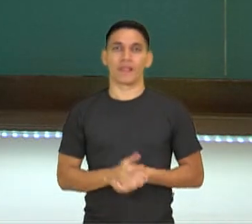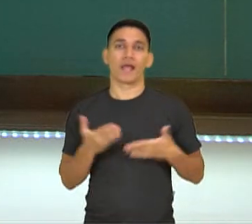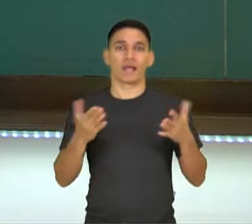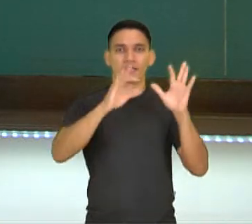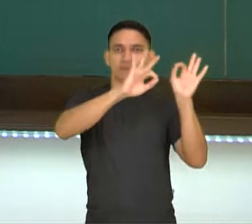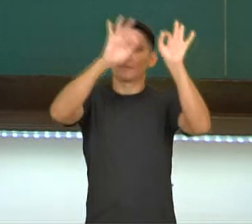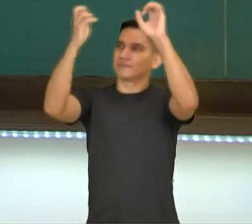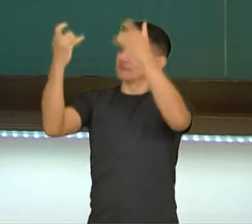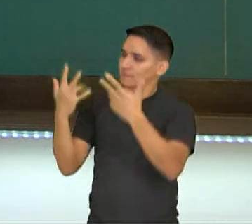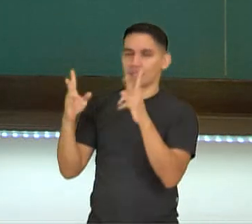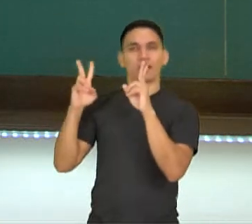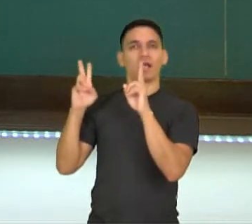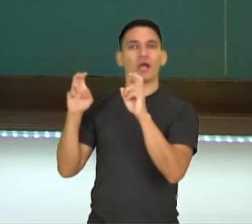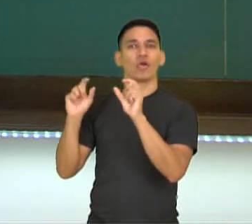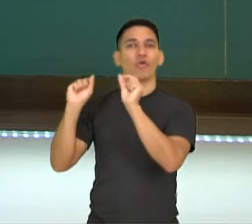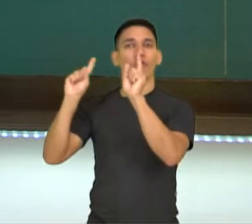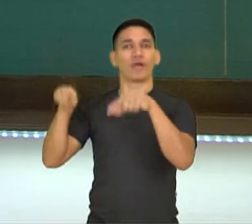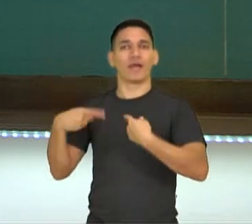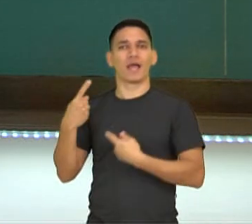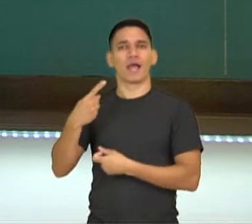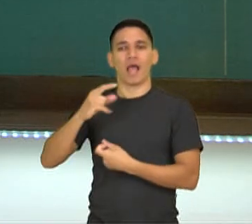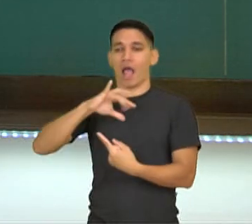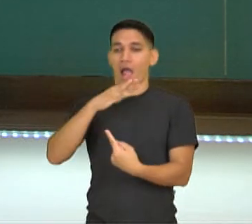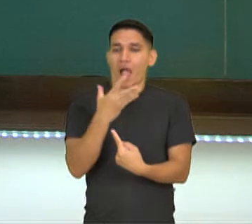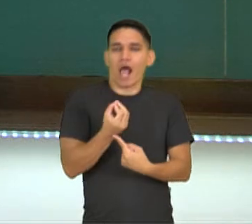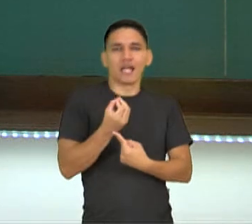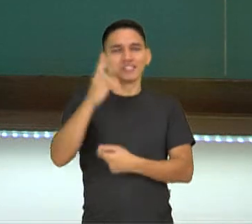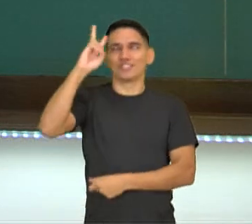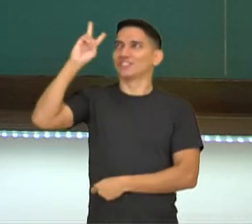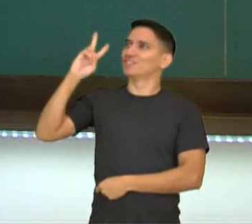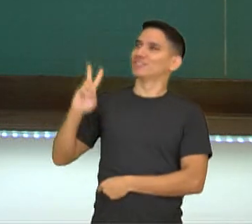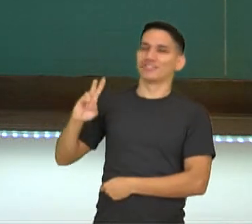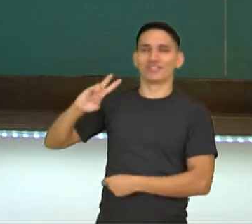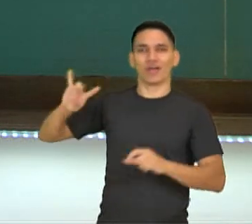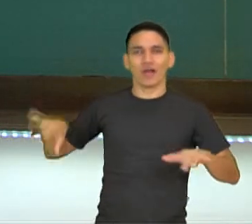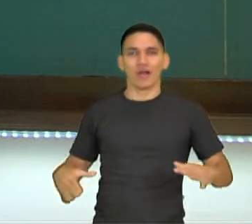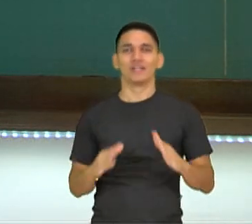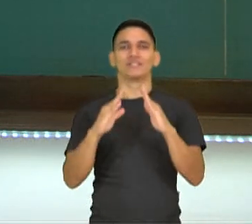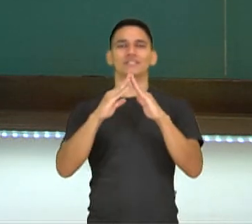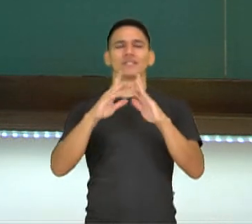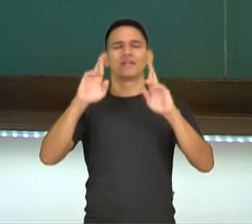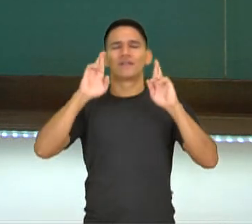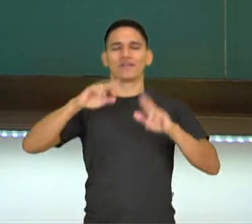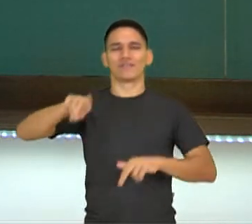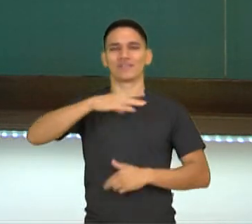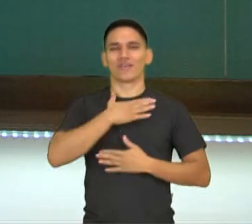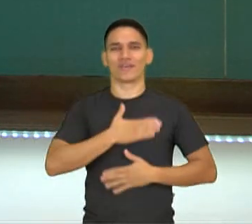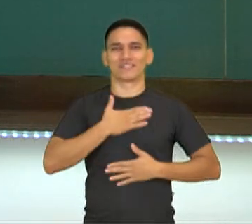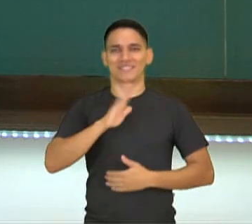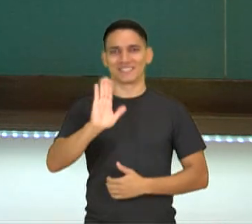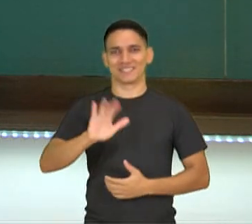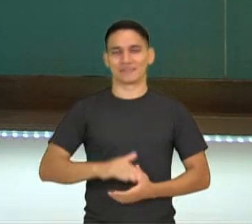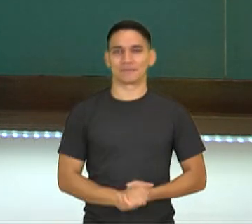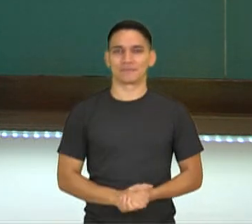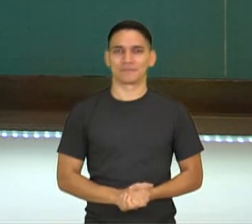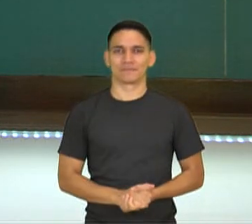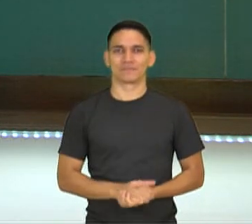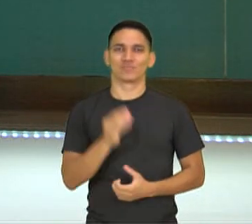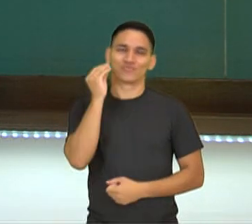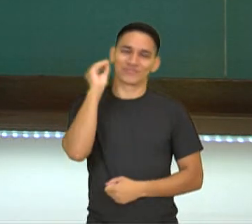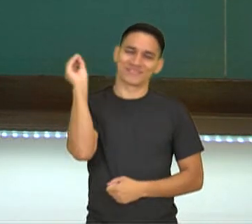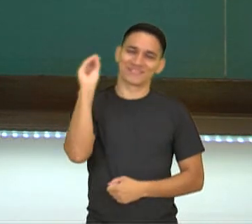Nesse vídeo, nós falamos sobre a arte e história do circo. Espero que vocês tenham gostado, né? Até breve!